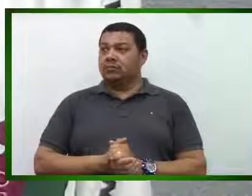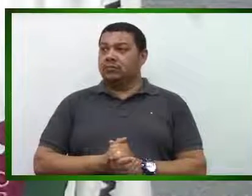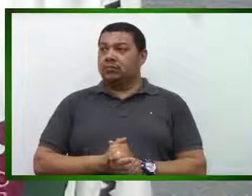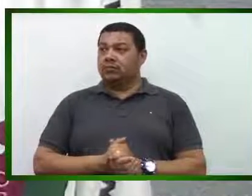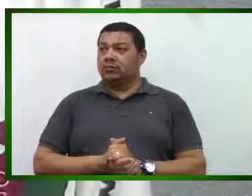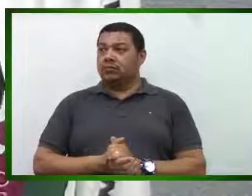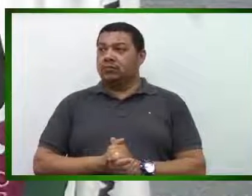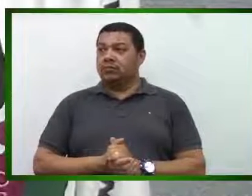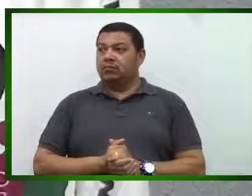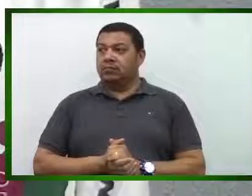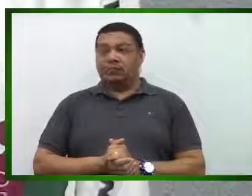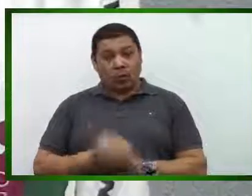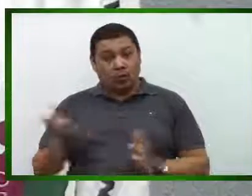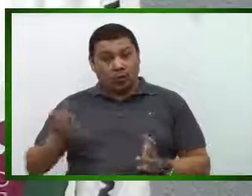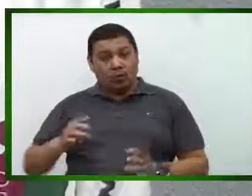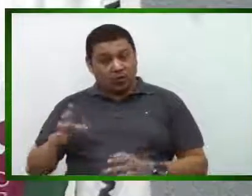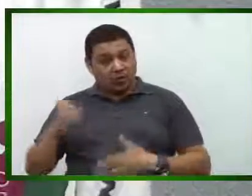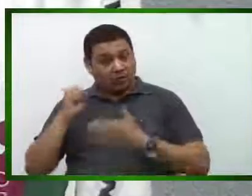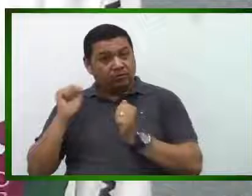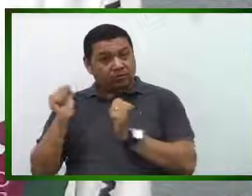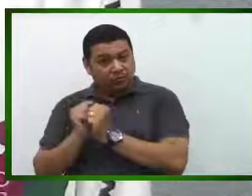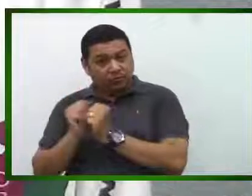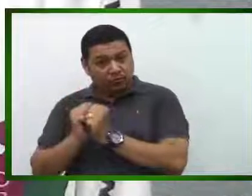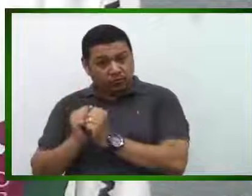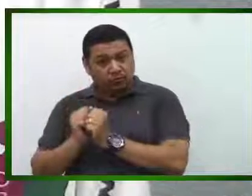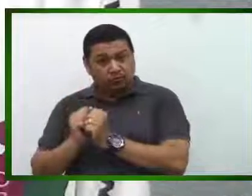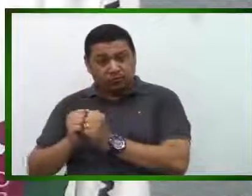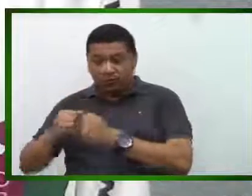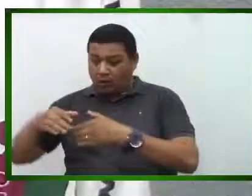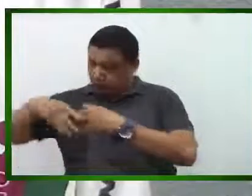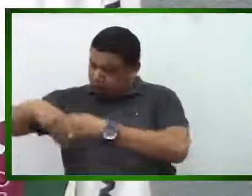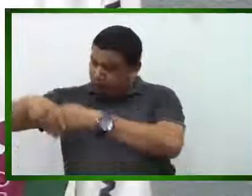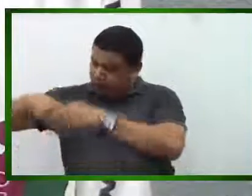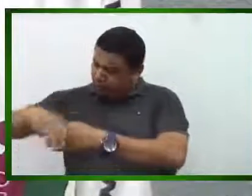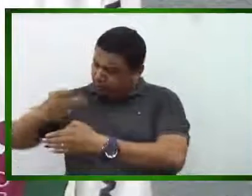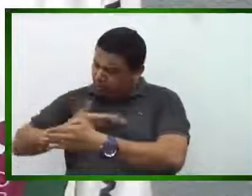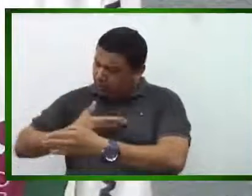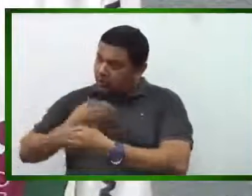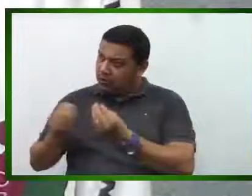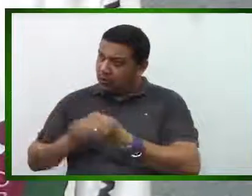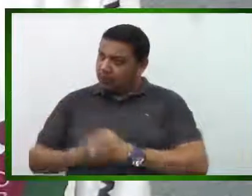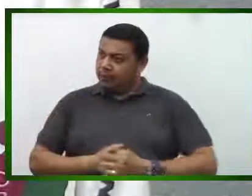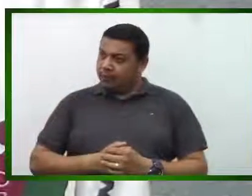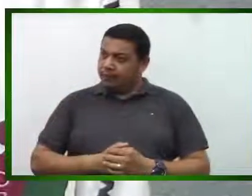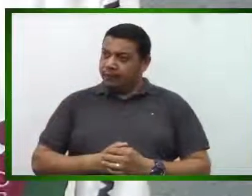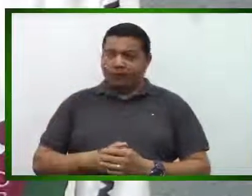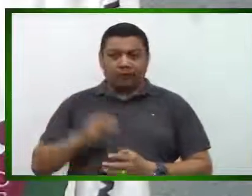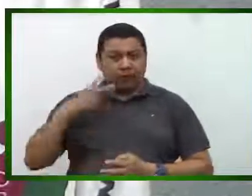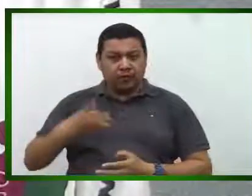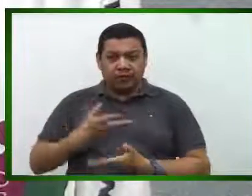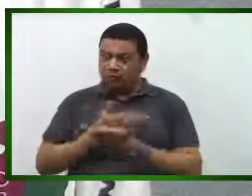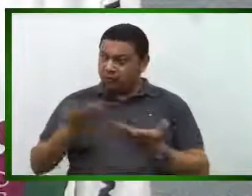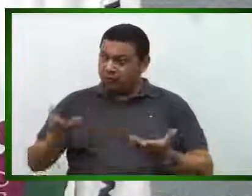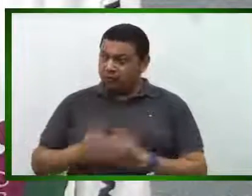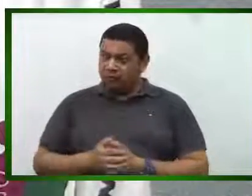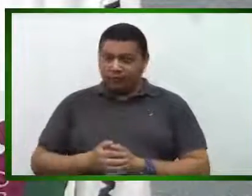mesmo partido e andam de mão dada para cima e para baixo. Vereadores, uma palavra eu deixo para vocês.